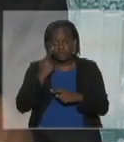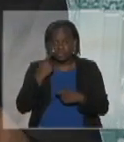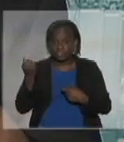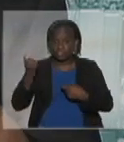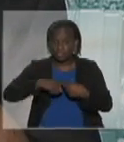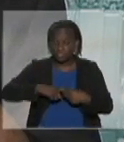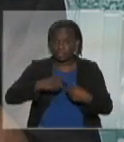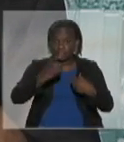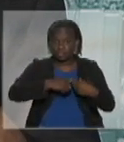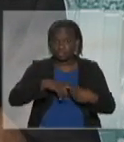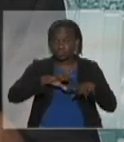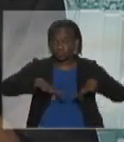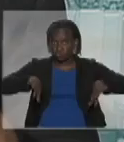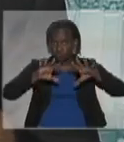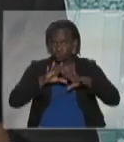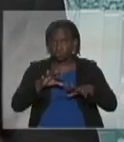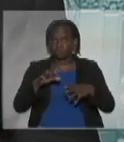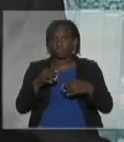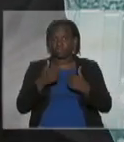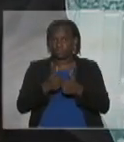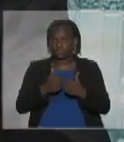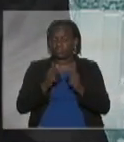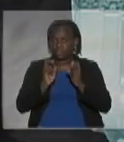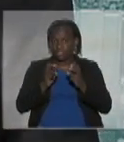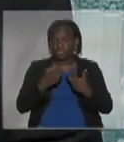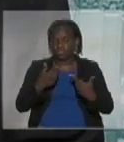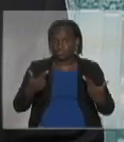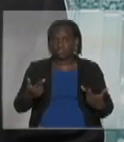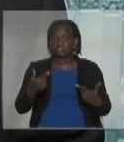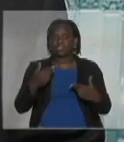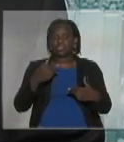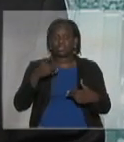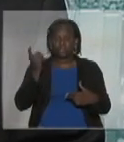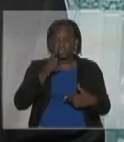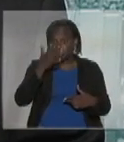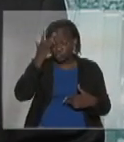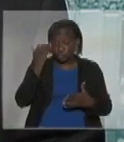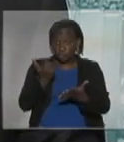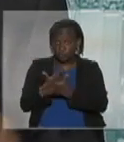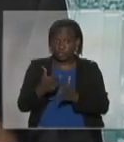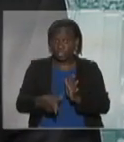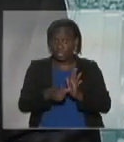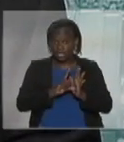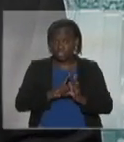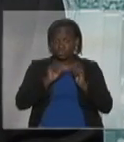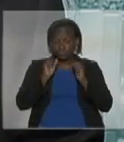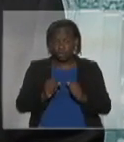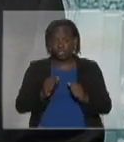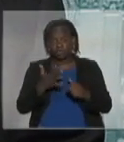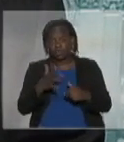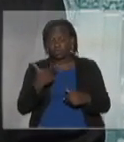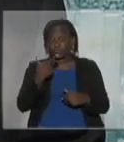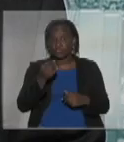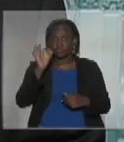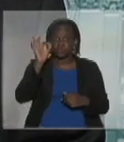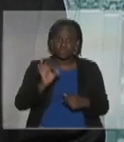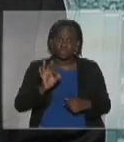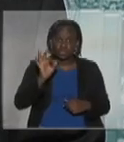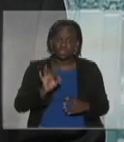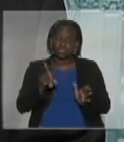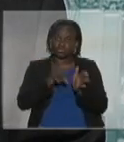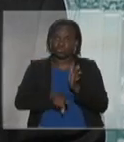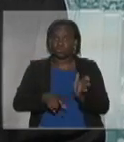fazer a integração entre esses modais, garantindo que a pessoa que compra o bilhete antecipadamente, que ele possa ter no mínimo